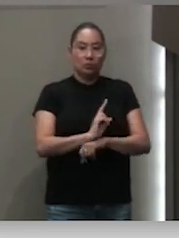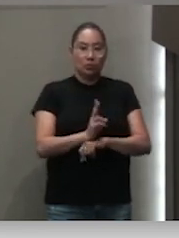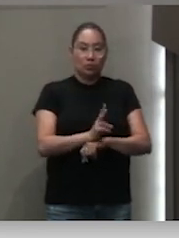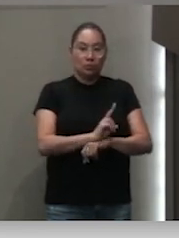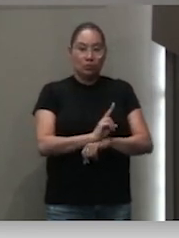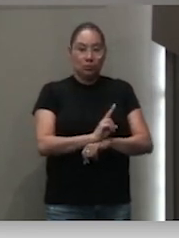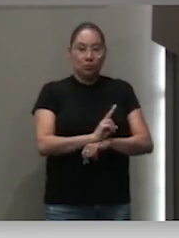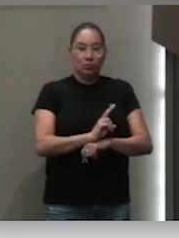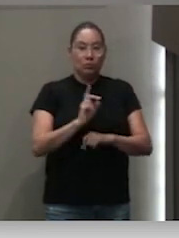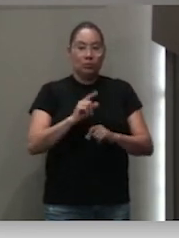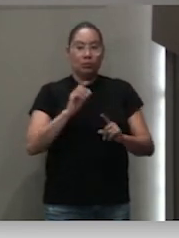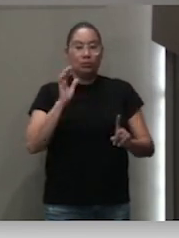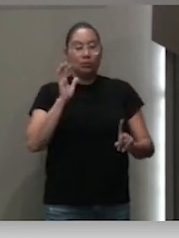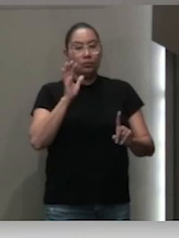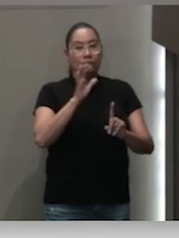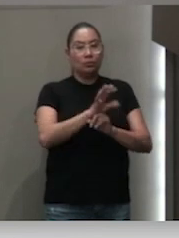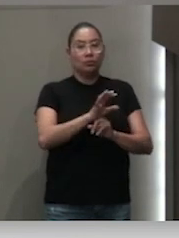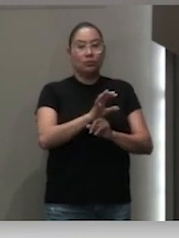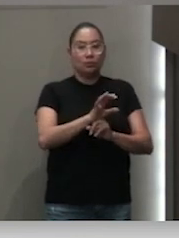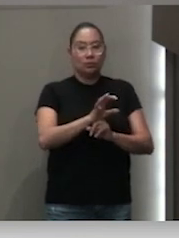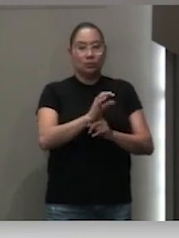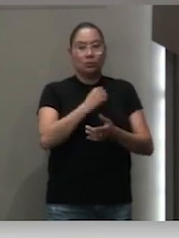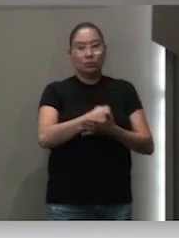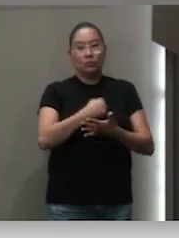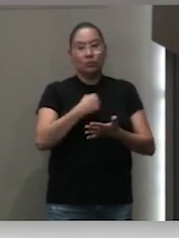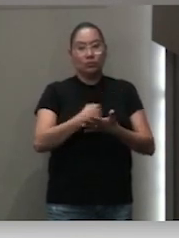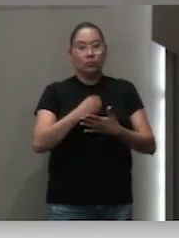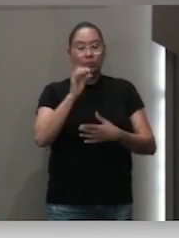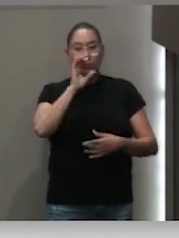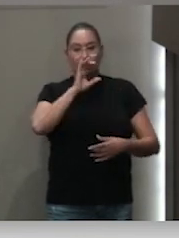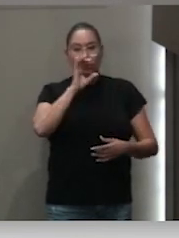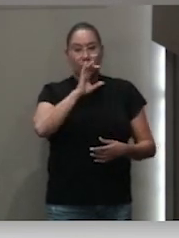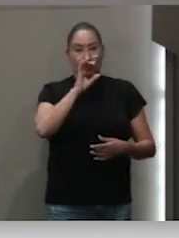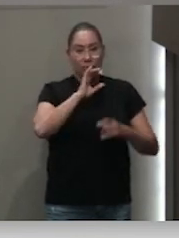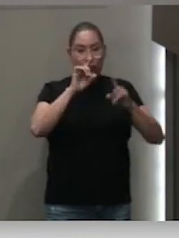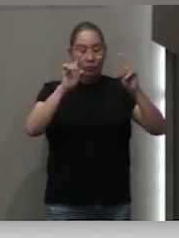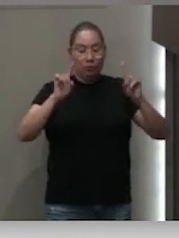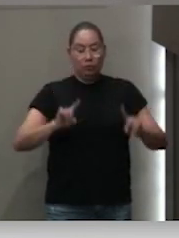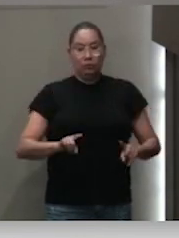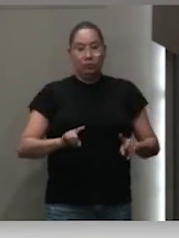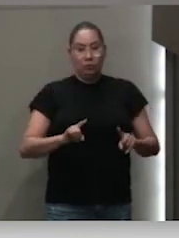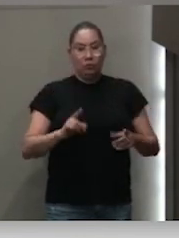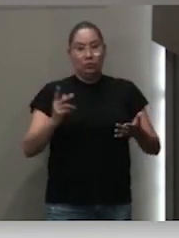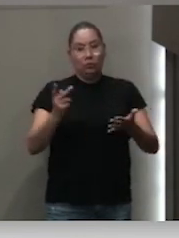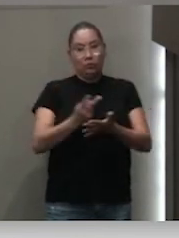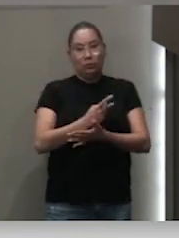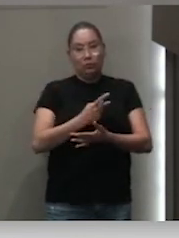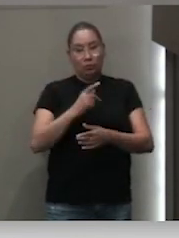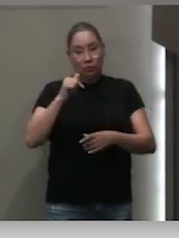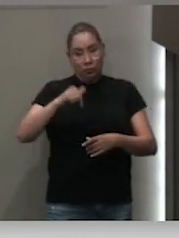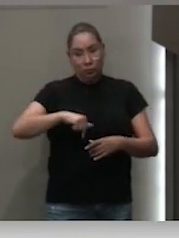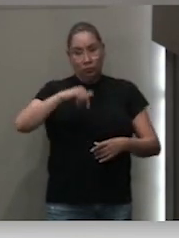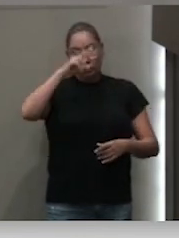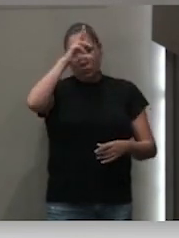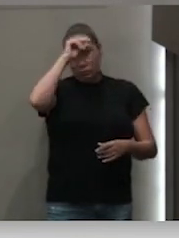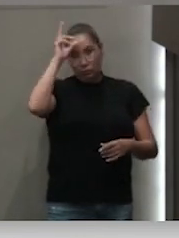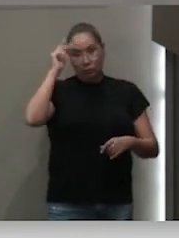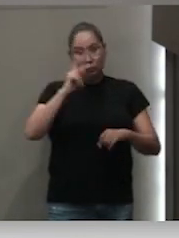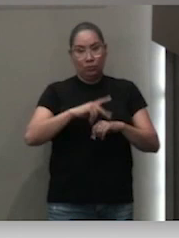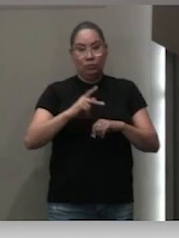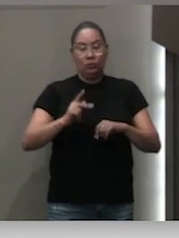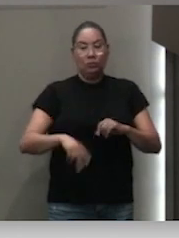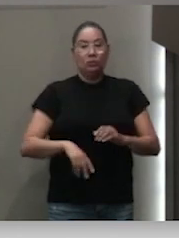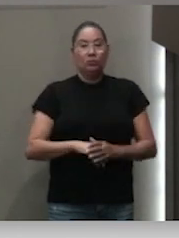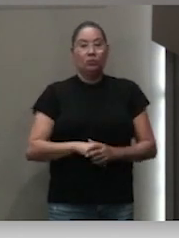posição contrária às contratações emergenciais de servidores que aconteceram nesse município nós